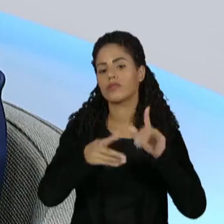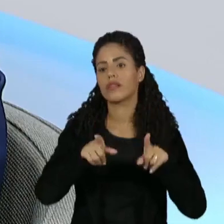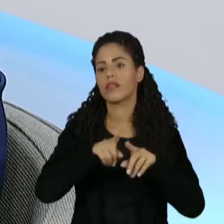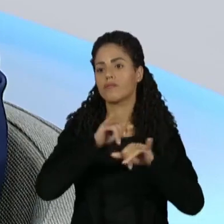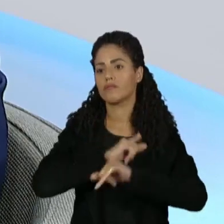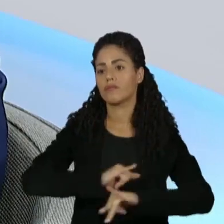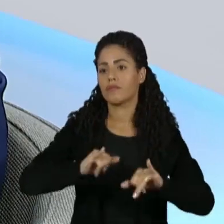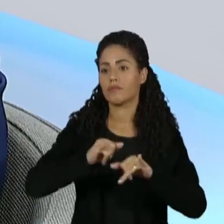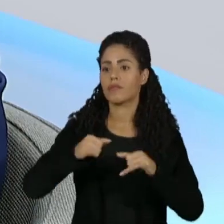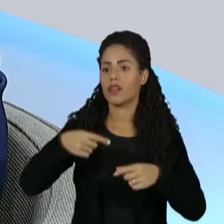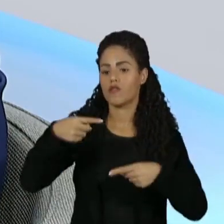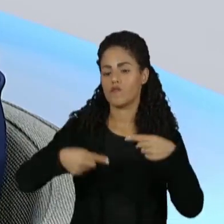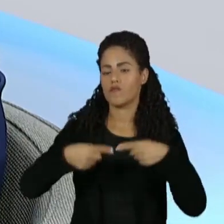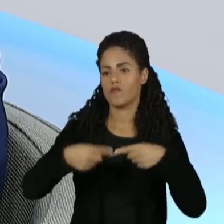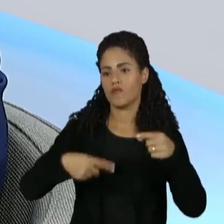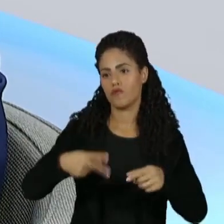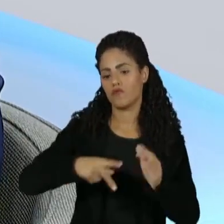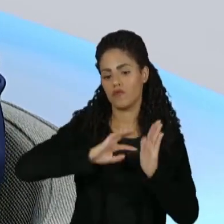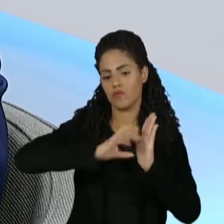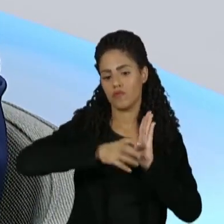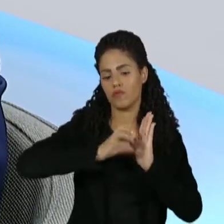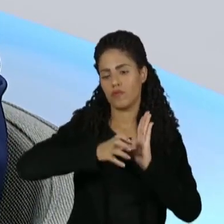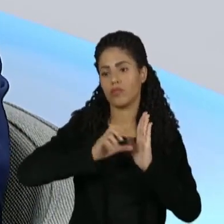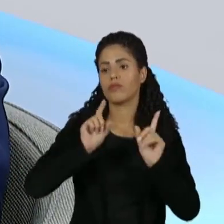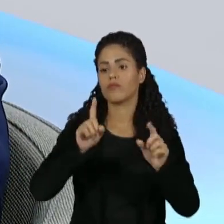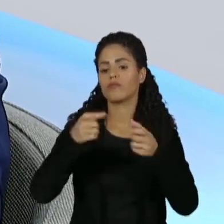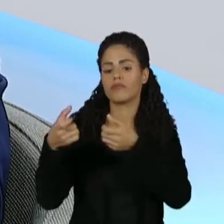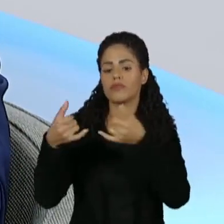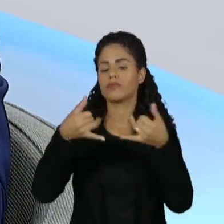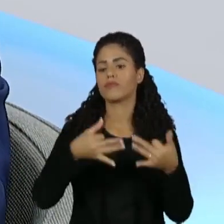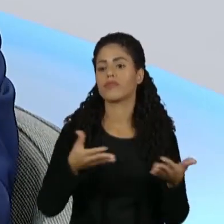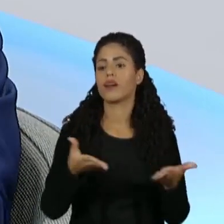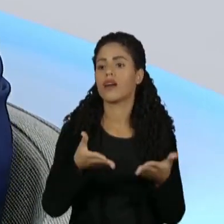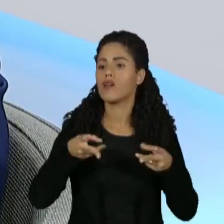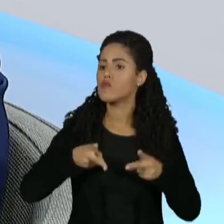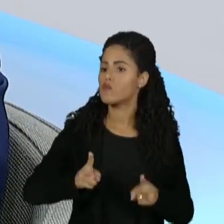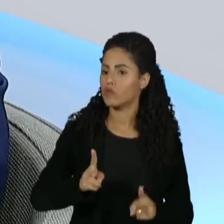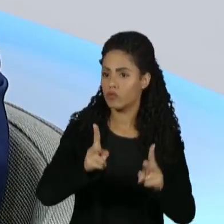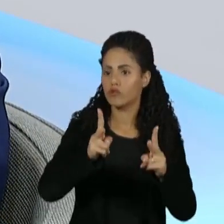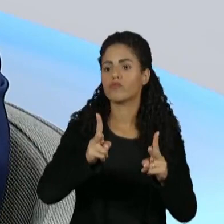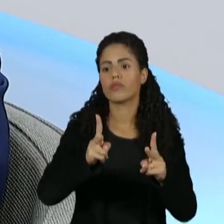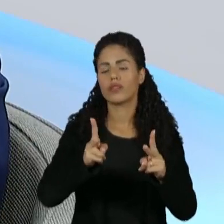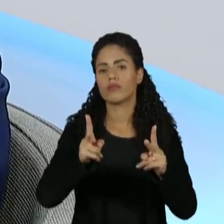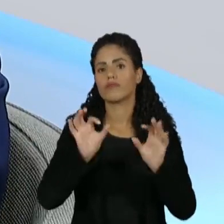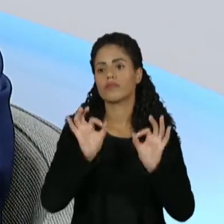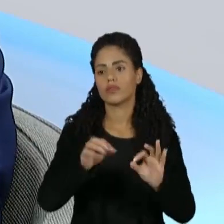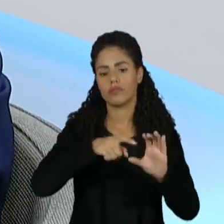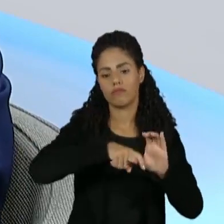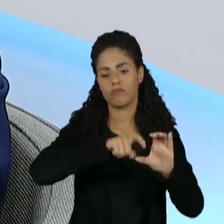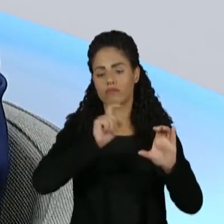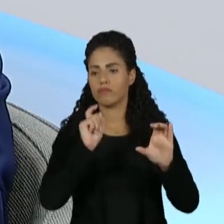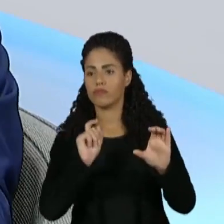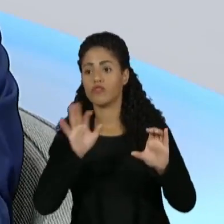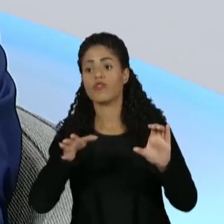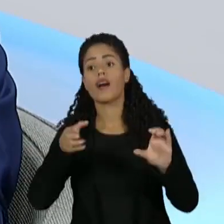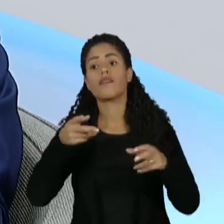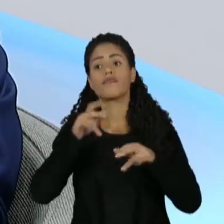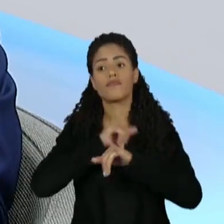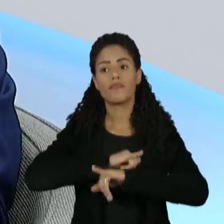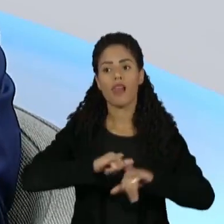o Manifesto político do partido então ao dizer que seremos e continuaremos Independentes isso eu já disse